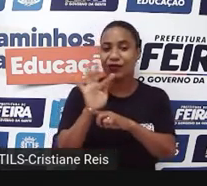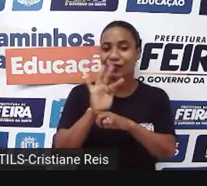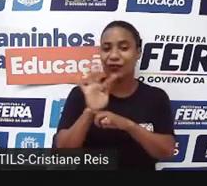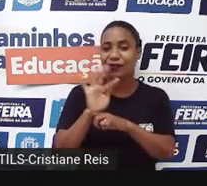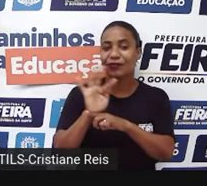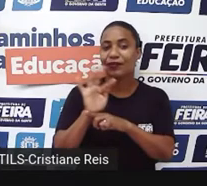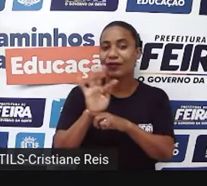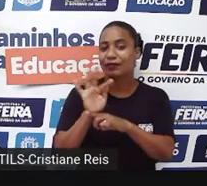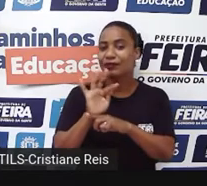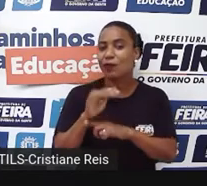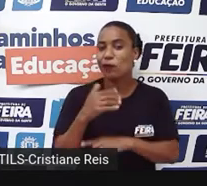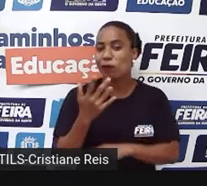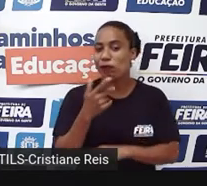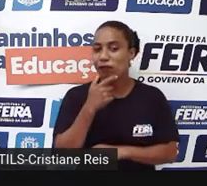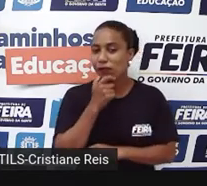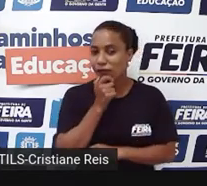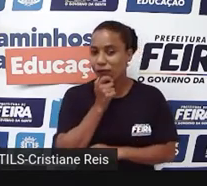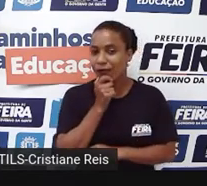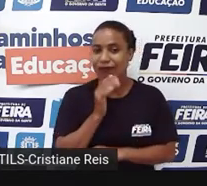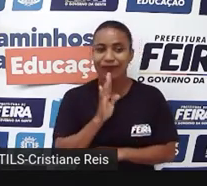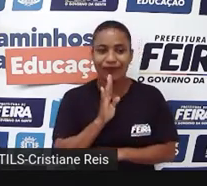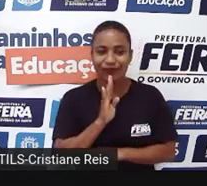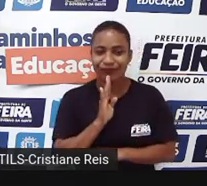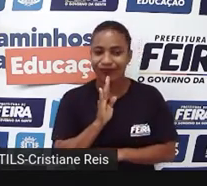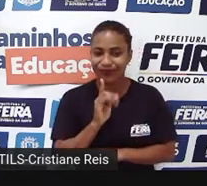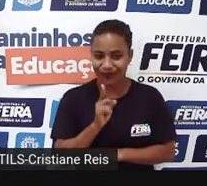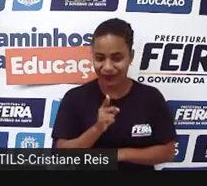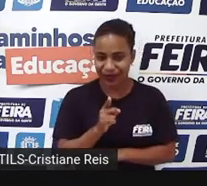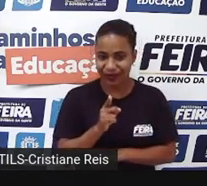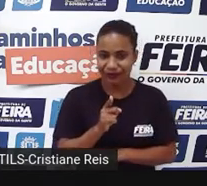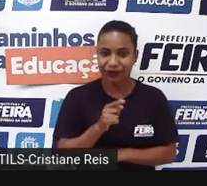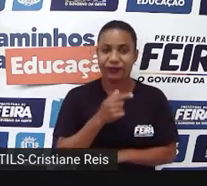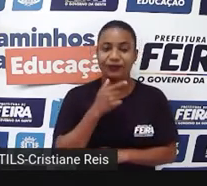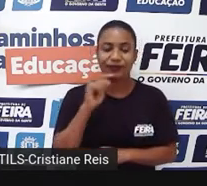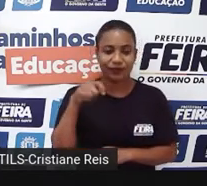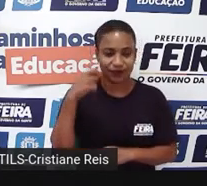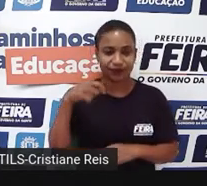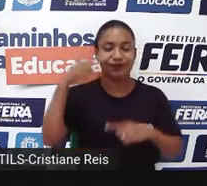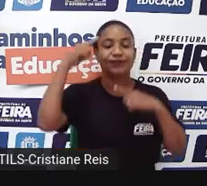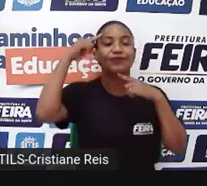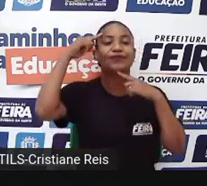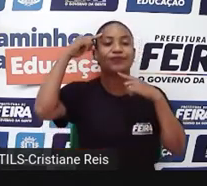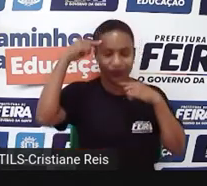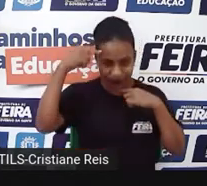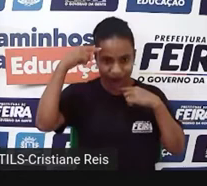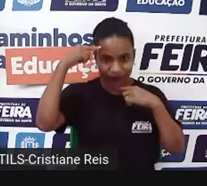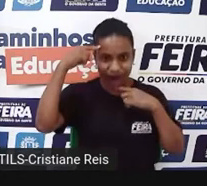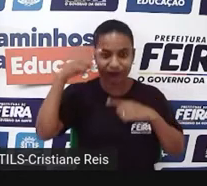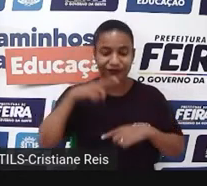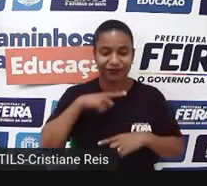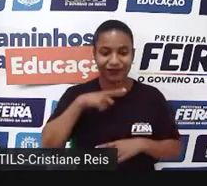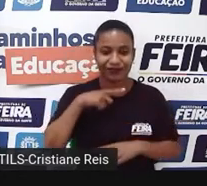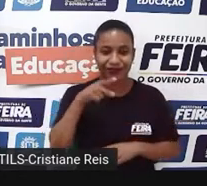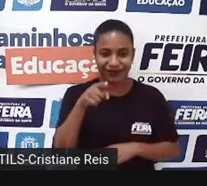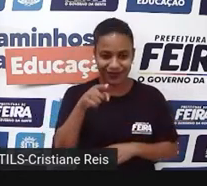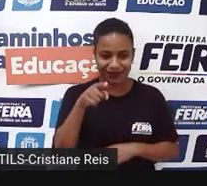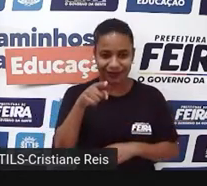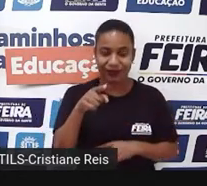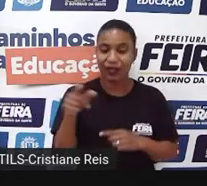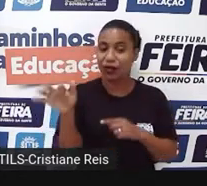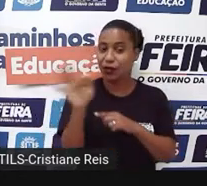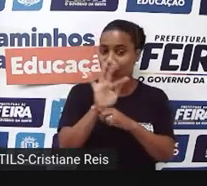Potter. Quem é que não conhece, né? Eu trago aqui para vocês um dos filmes que é a Pedra